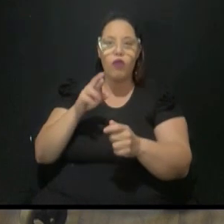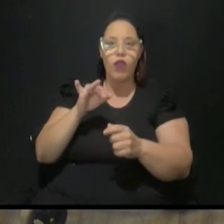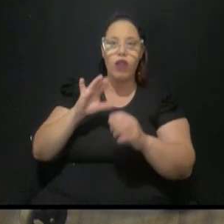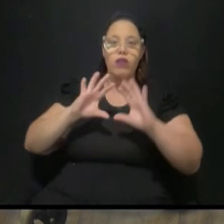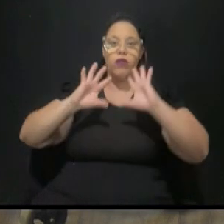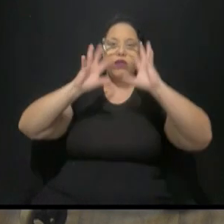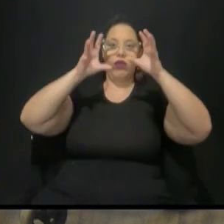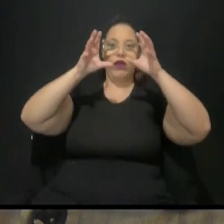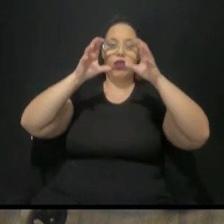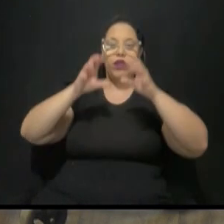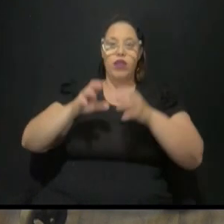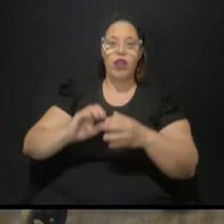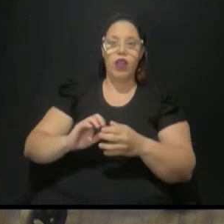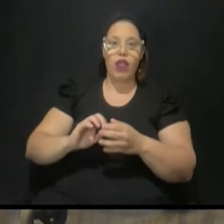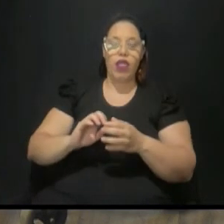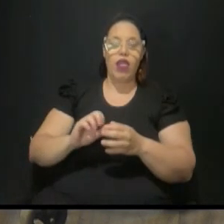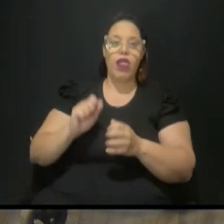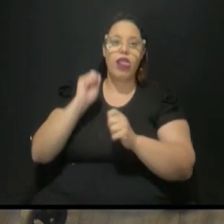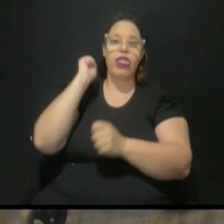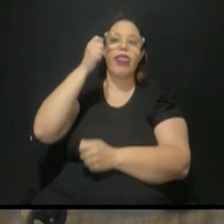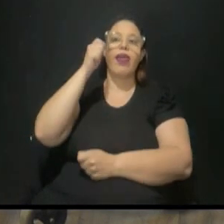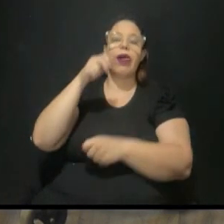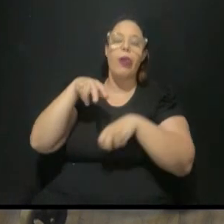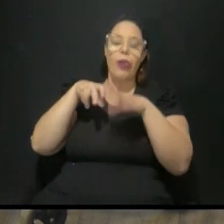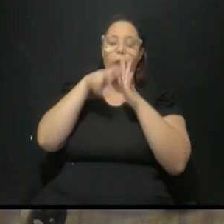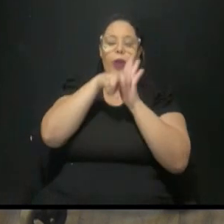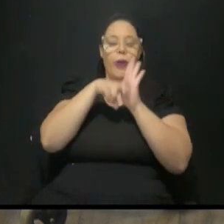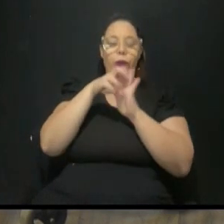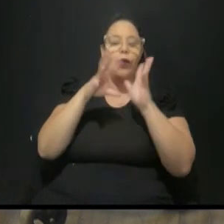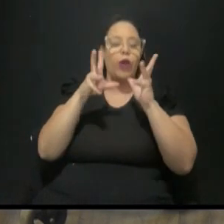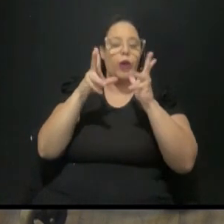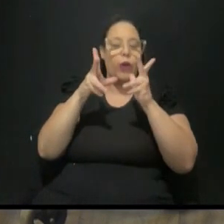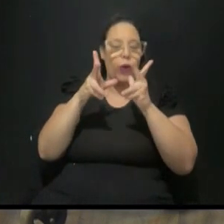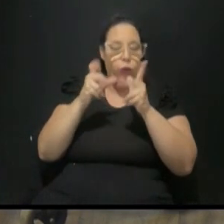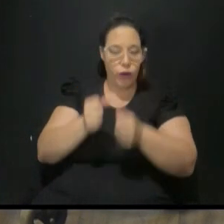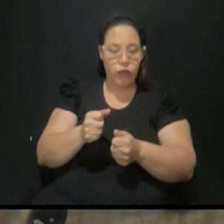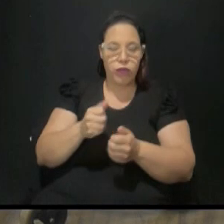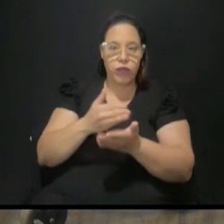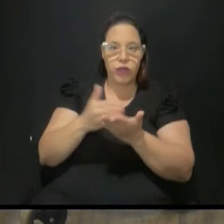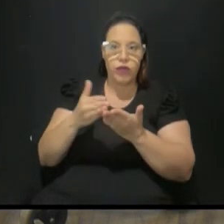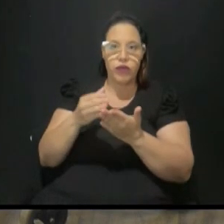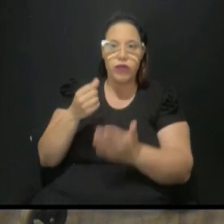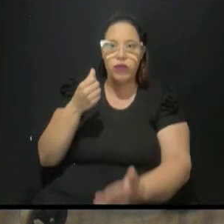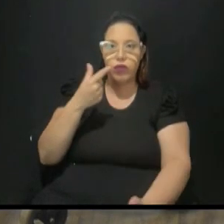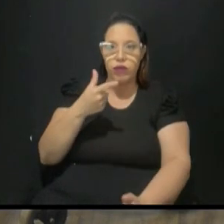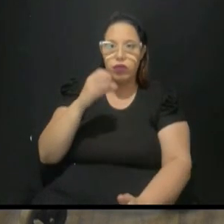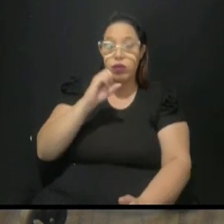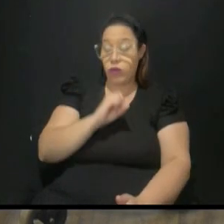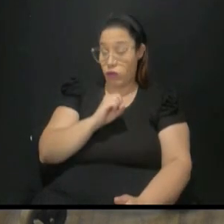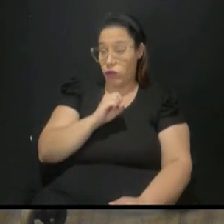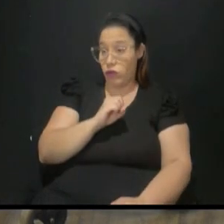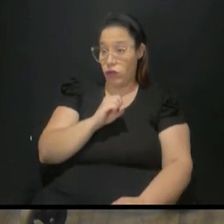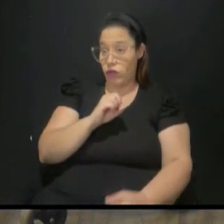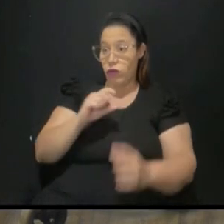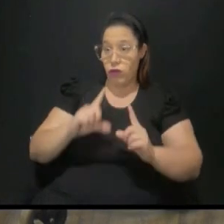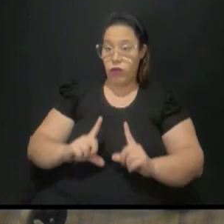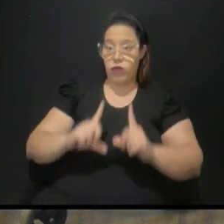cadeira de rodas. Olha, bastante coisa a partir do dia 28, então. E a gente vai agora